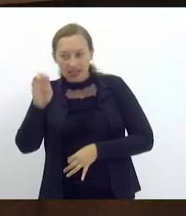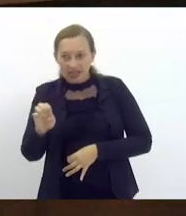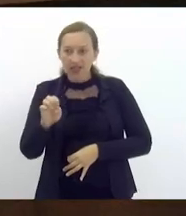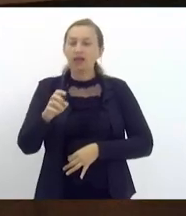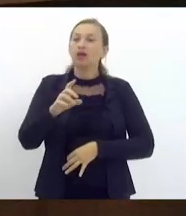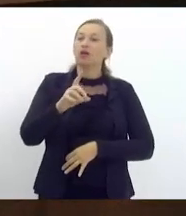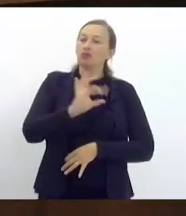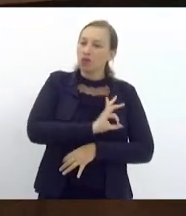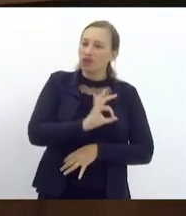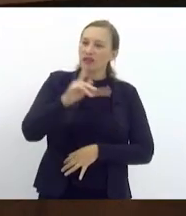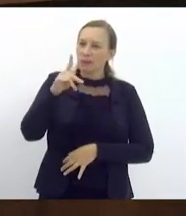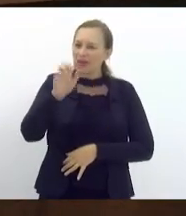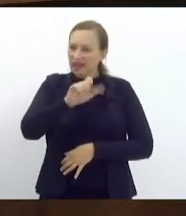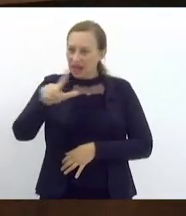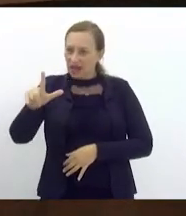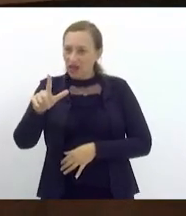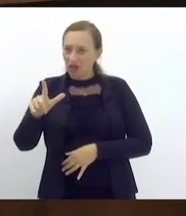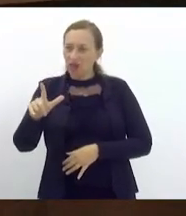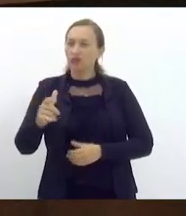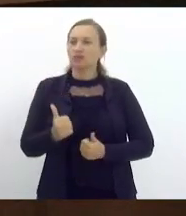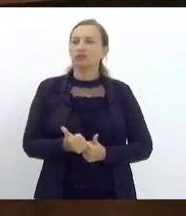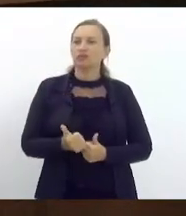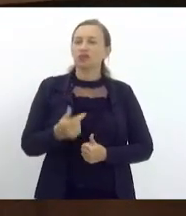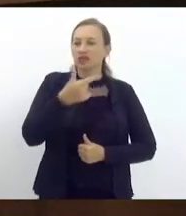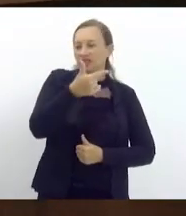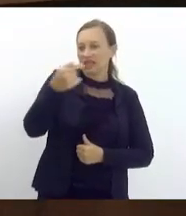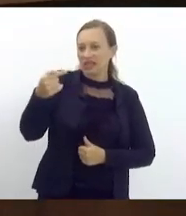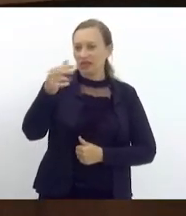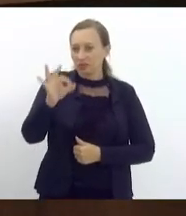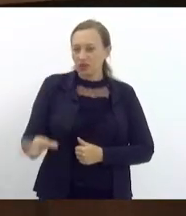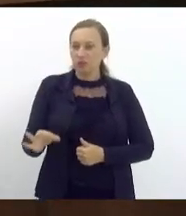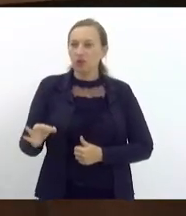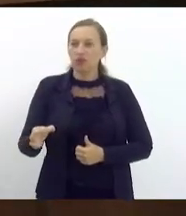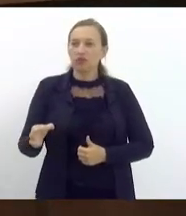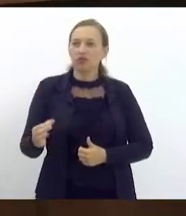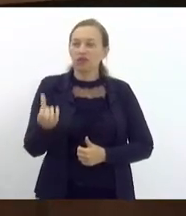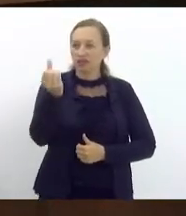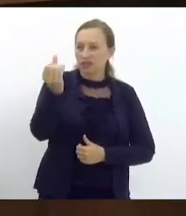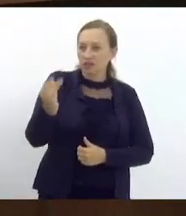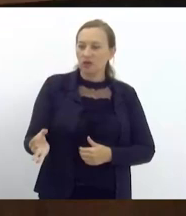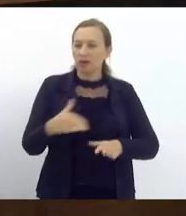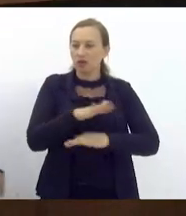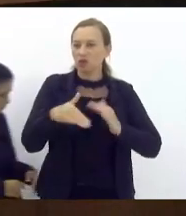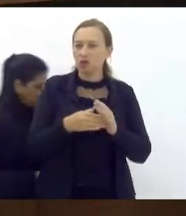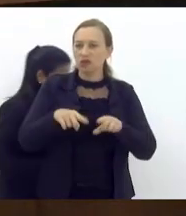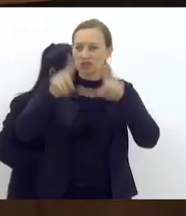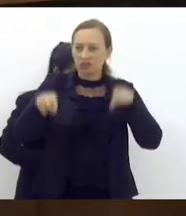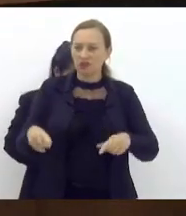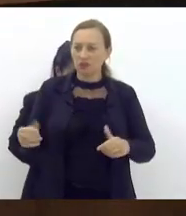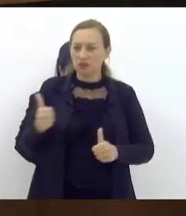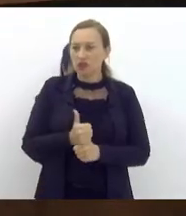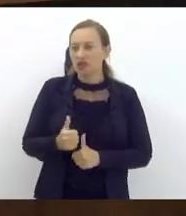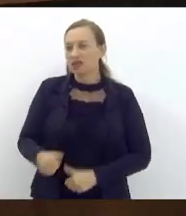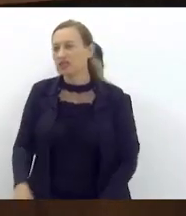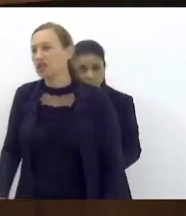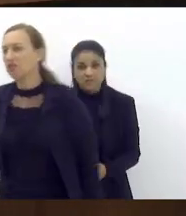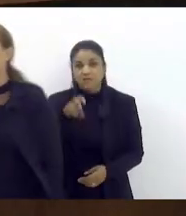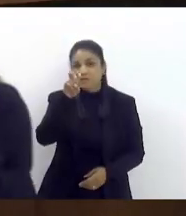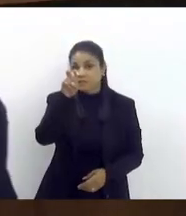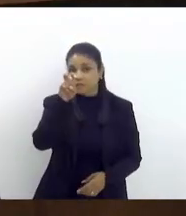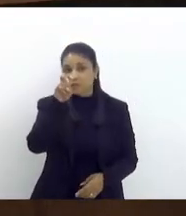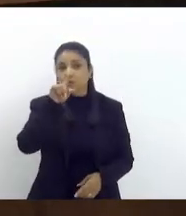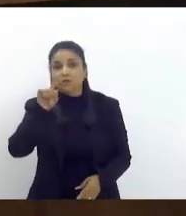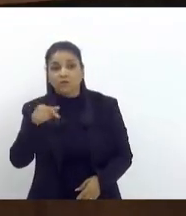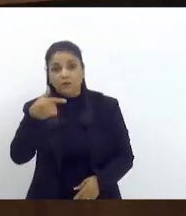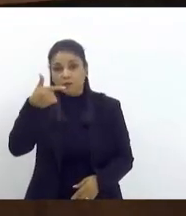penal o aumento linear de 17% mais os 6%, para todo os servidores 5,2 bilhões de